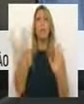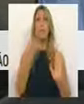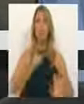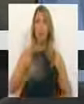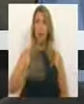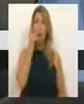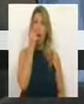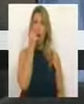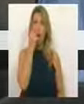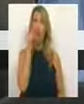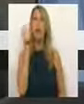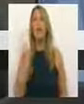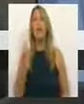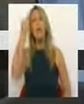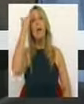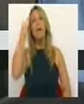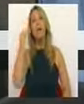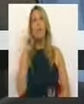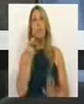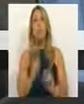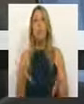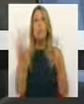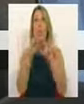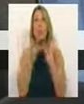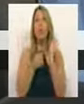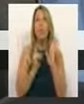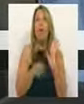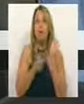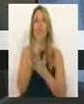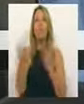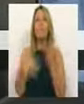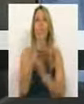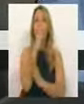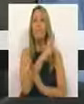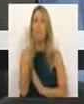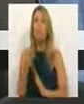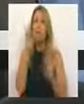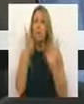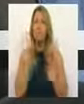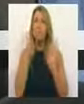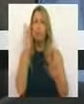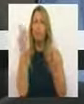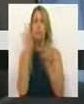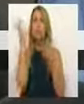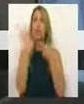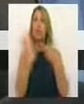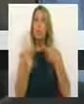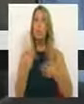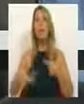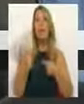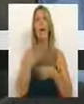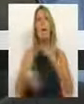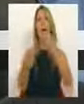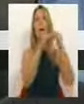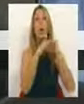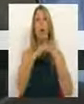que o que traz de novo, ou muito do que traz de novo, é, no fundo, uma proposta de aplicação concreta e específica no âmbito da igualdade de género, mas,